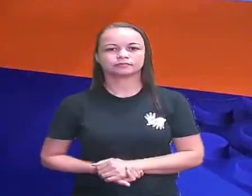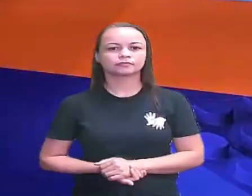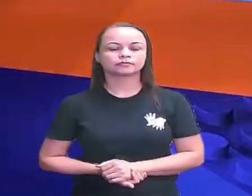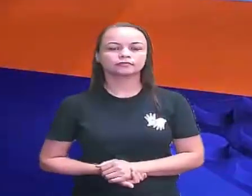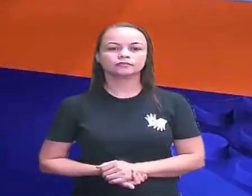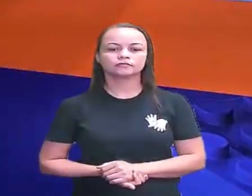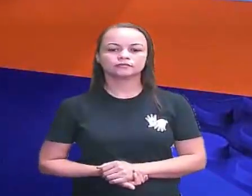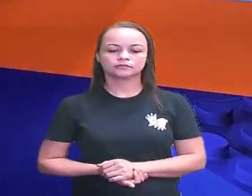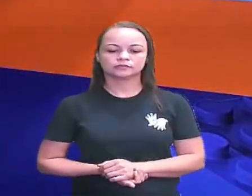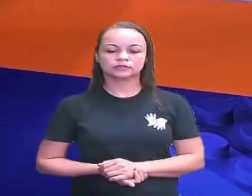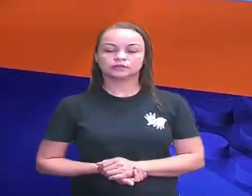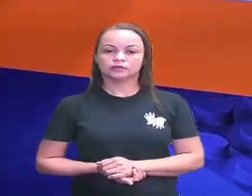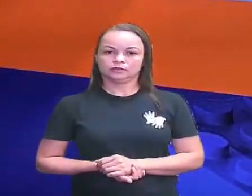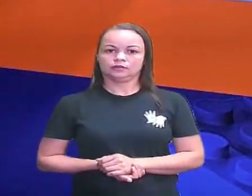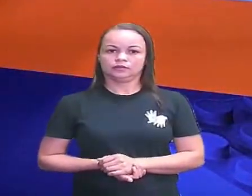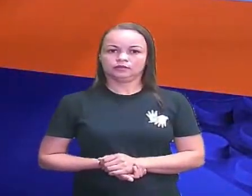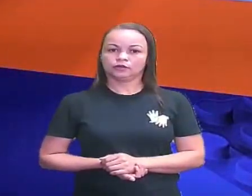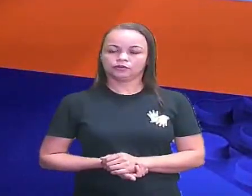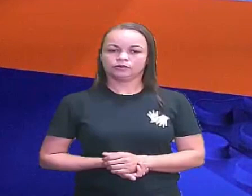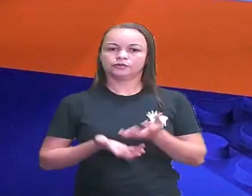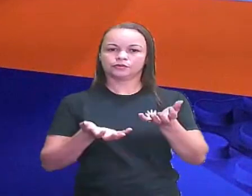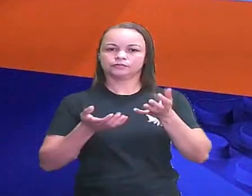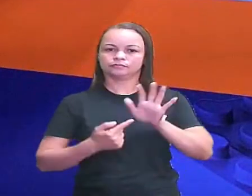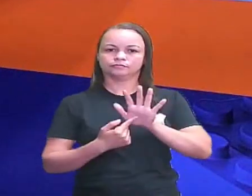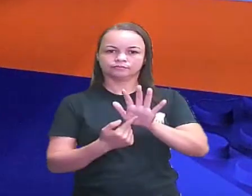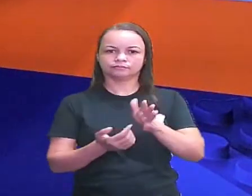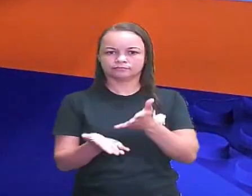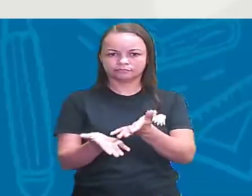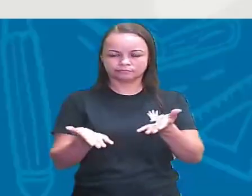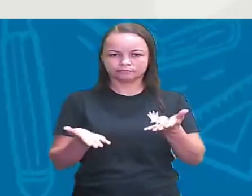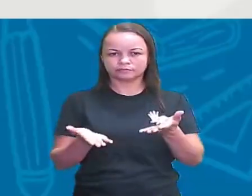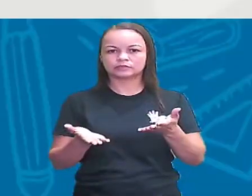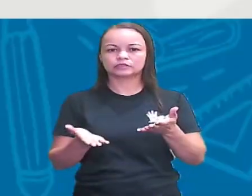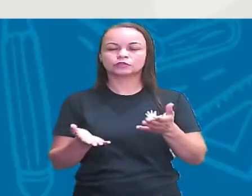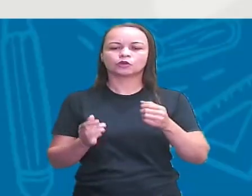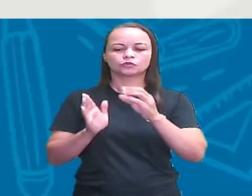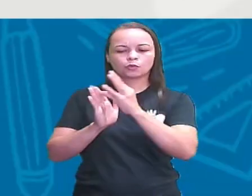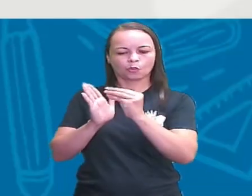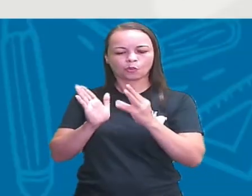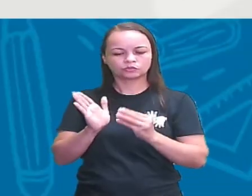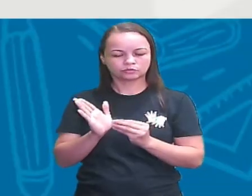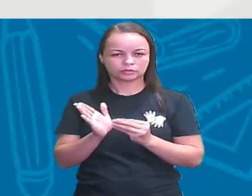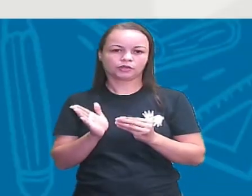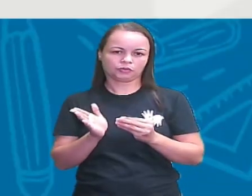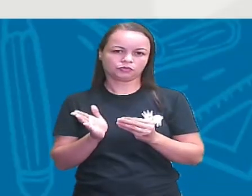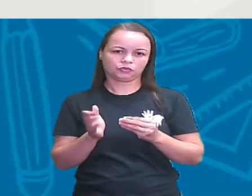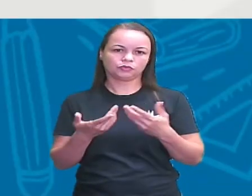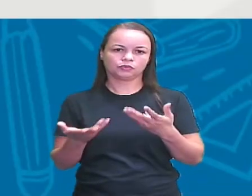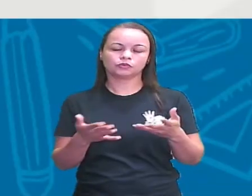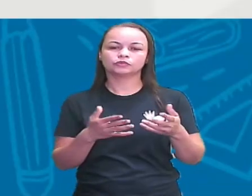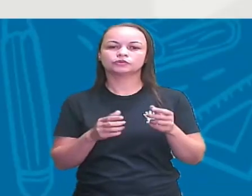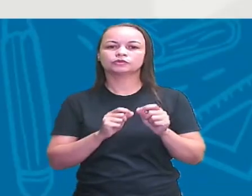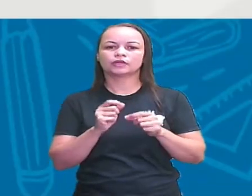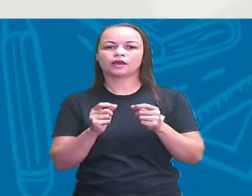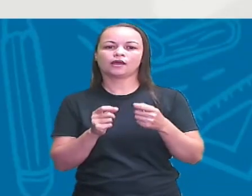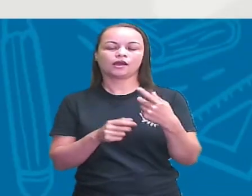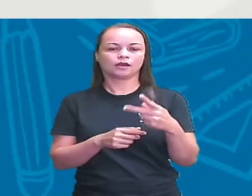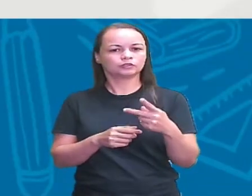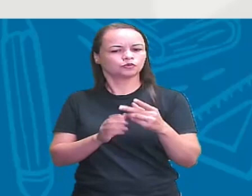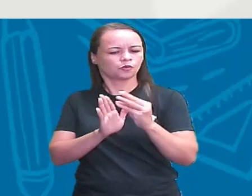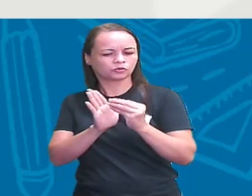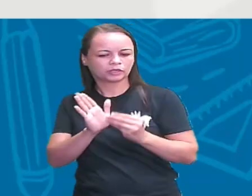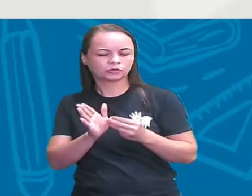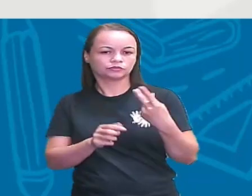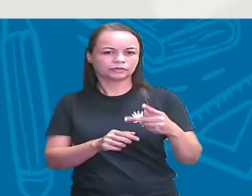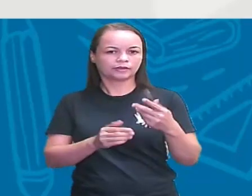Antes eu quero trazer aqui para vocês o nosso conteúdo, né, digamos assim, programático, a ementa dessa aula e